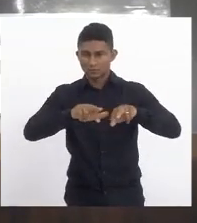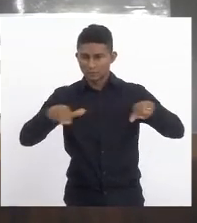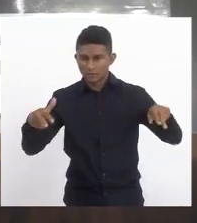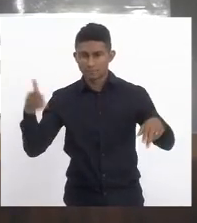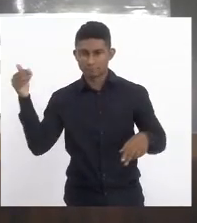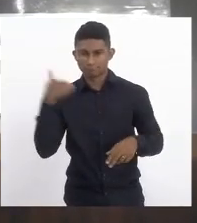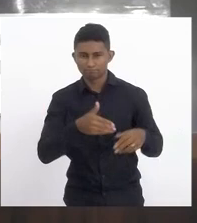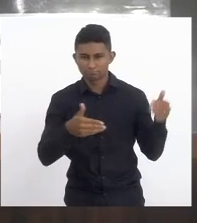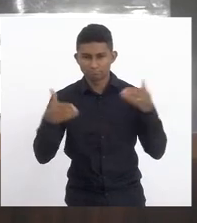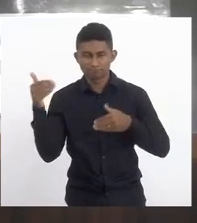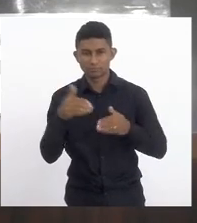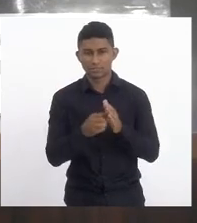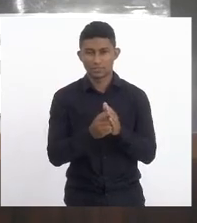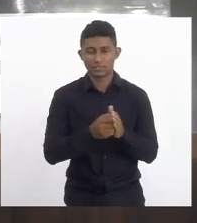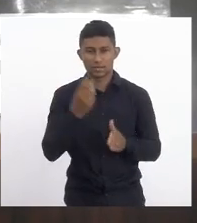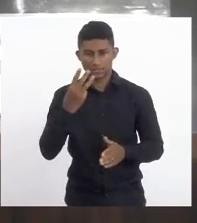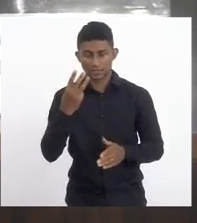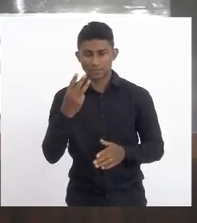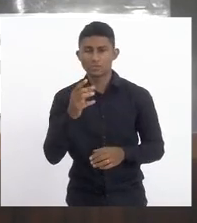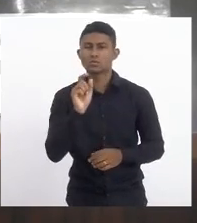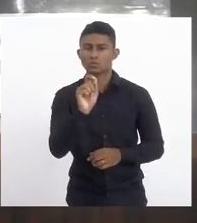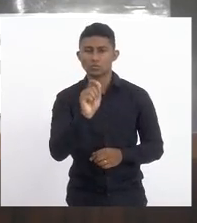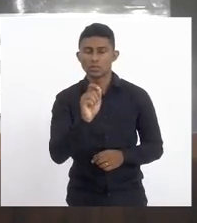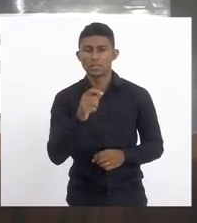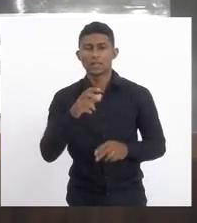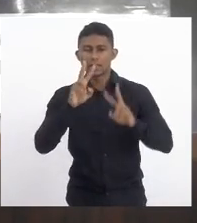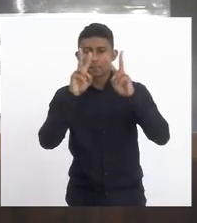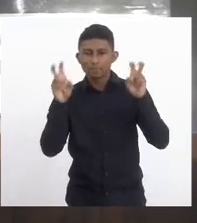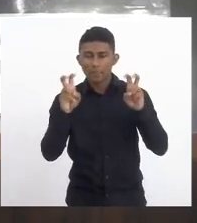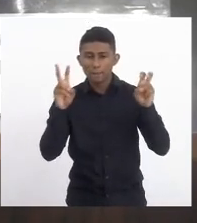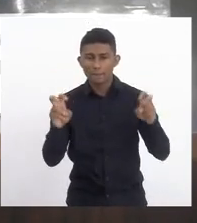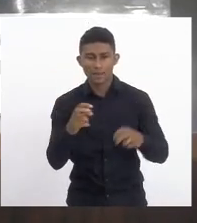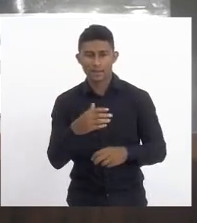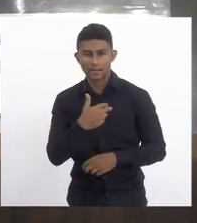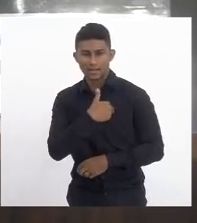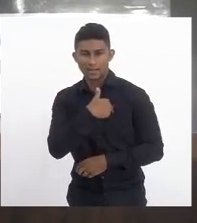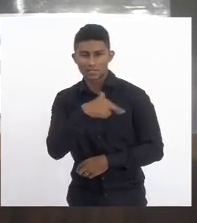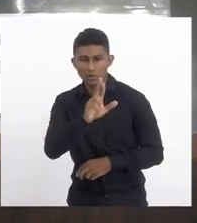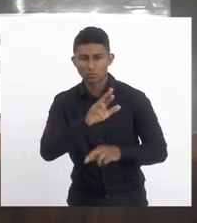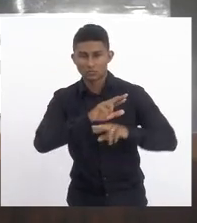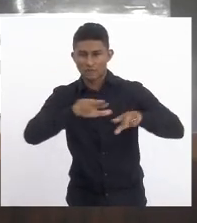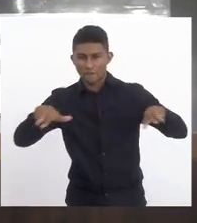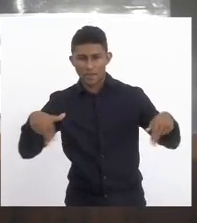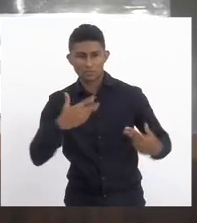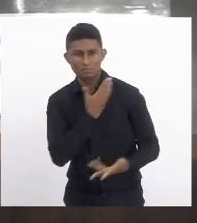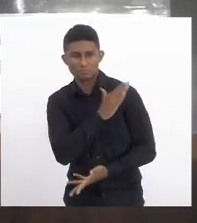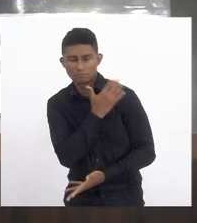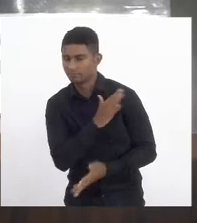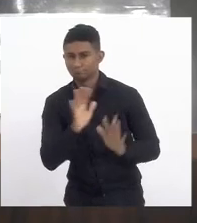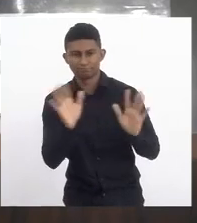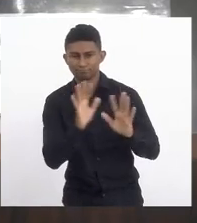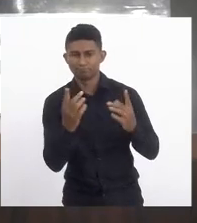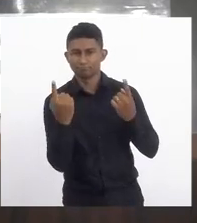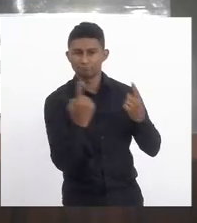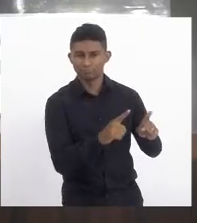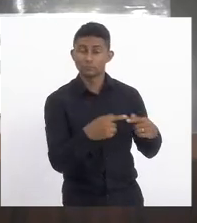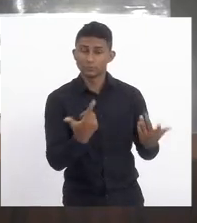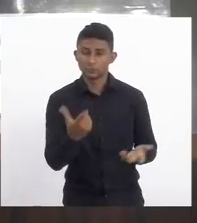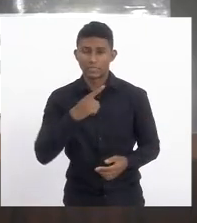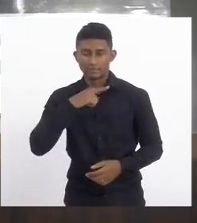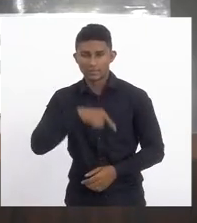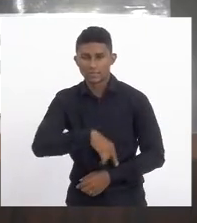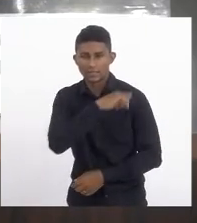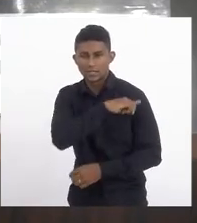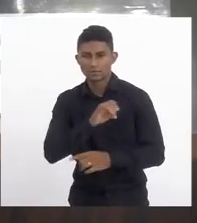debater justamente o tema da intolerância religiosa. O encontro foi muito representativo e reuniu diversas vertentes religiosas do nosso